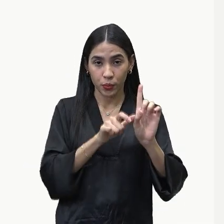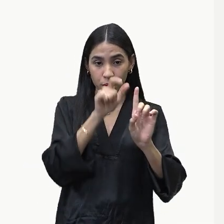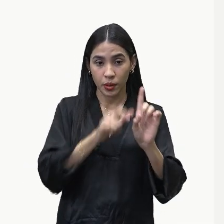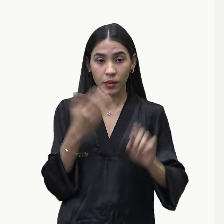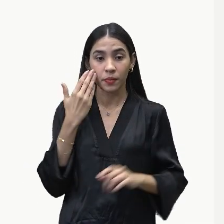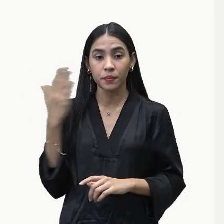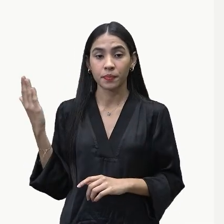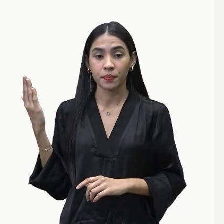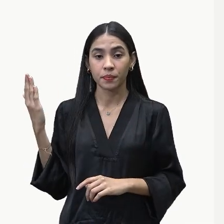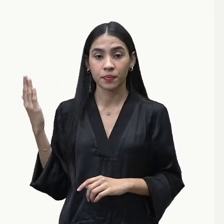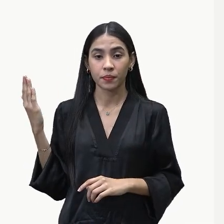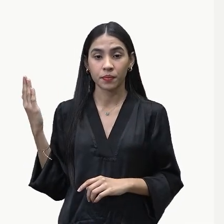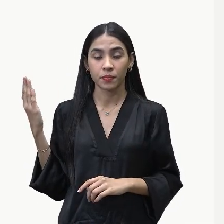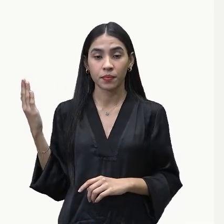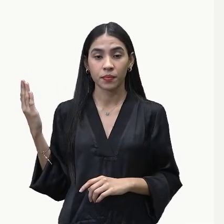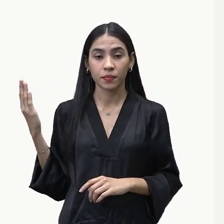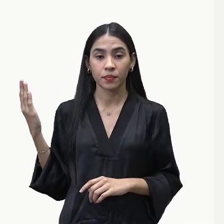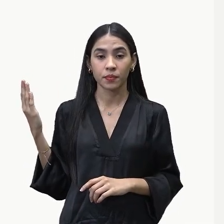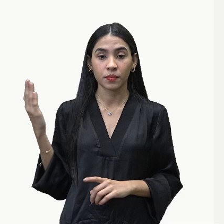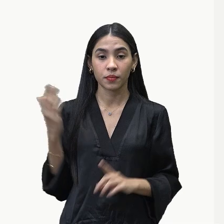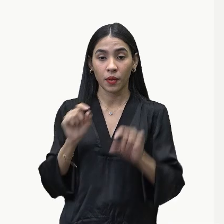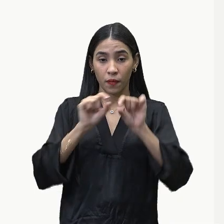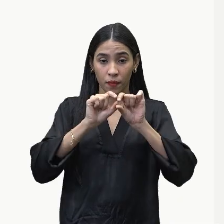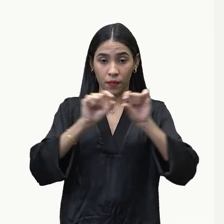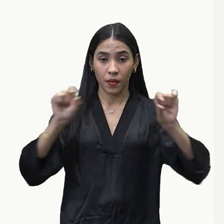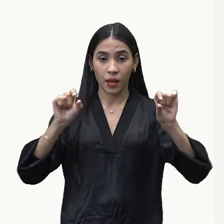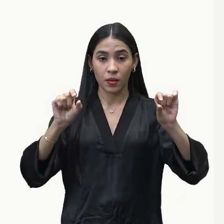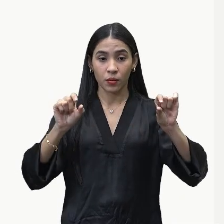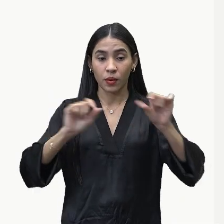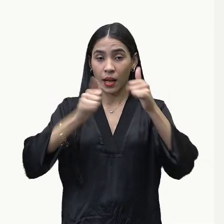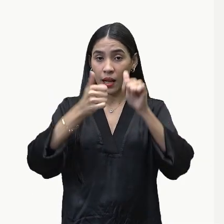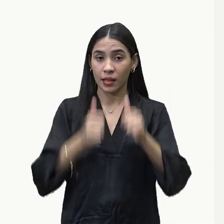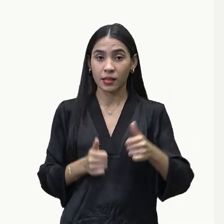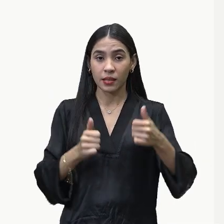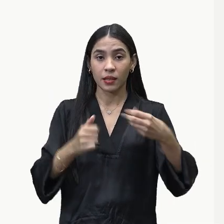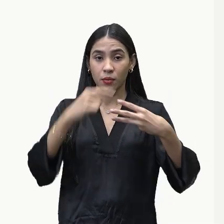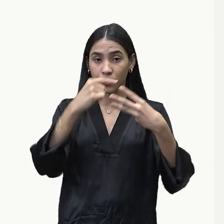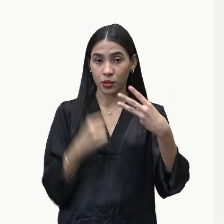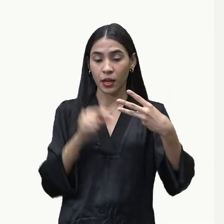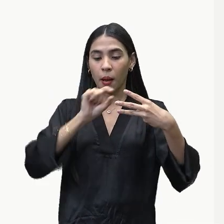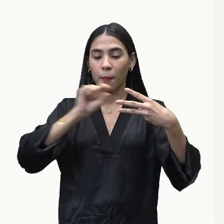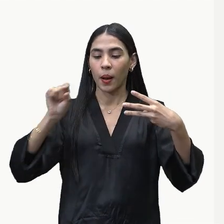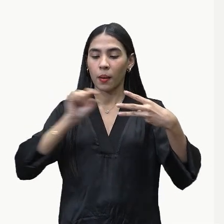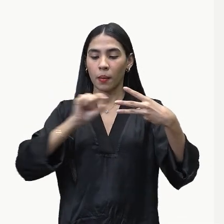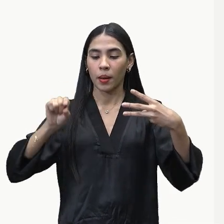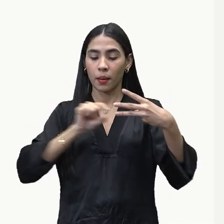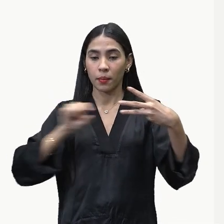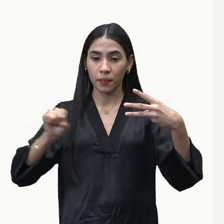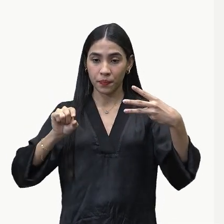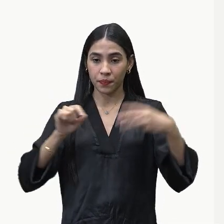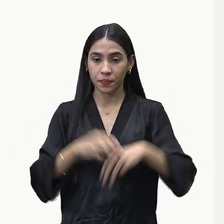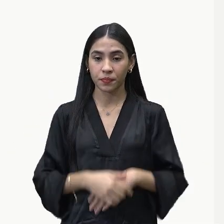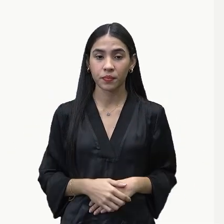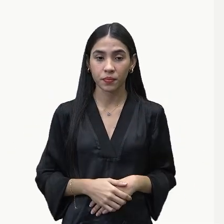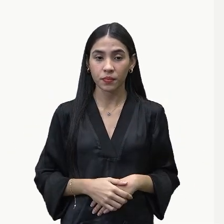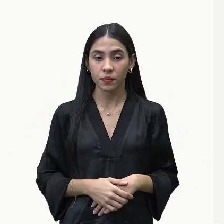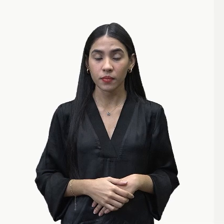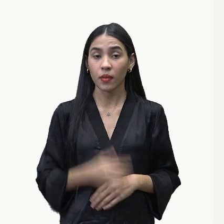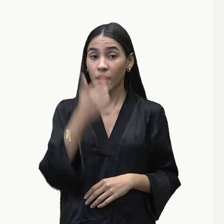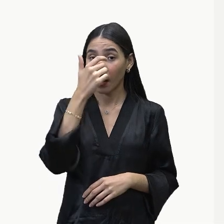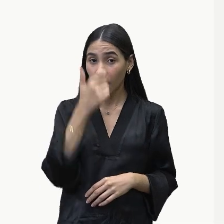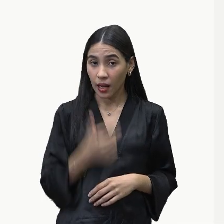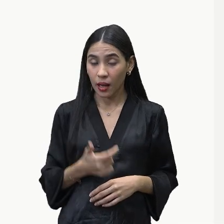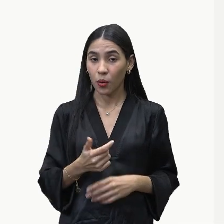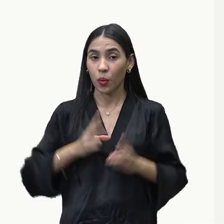ó. Desses versos aqui, analisando já os 3 versos dessa estrofe, tá? Atenção para eles. E eu